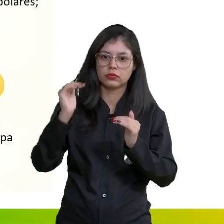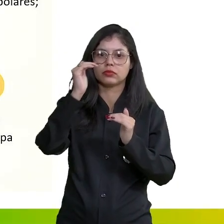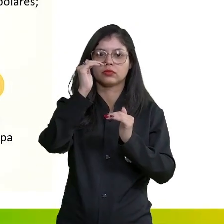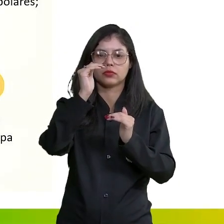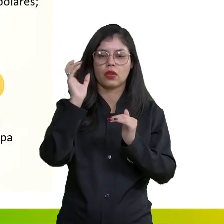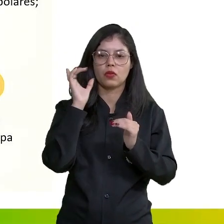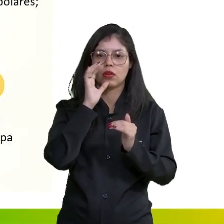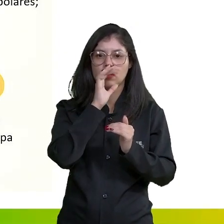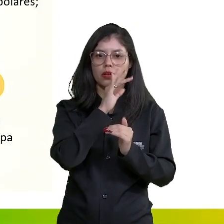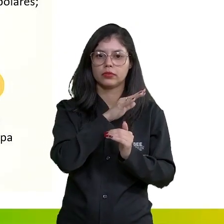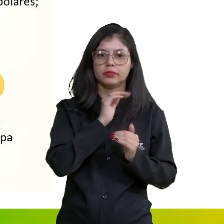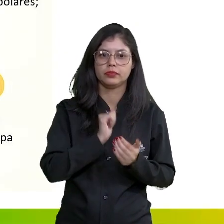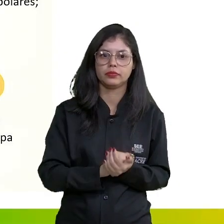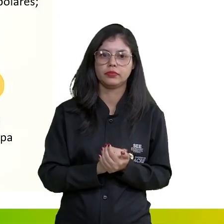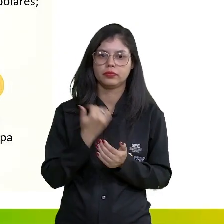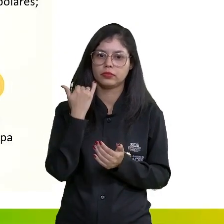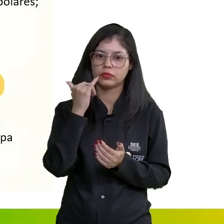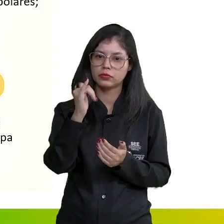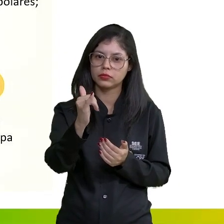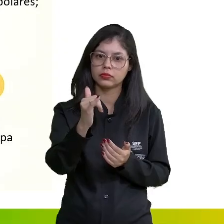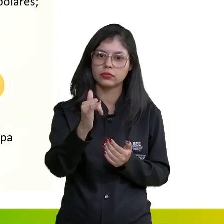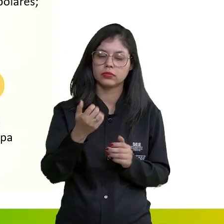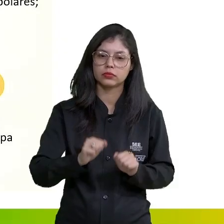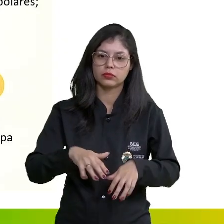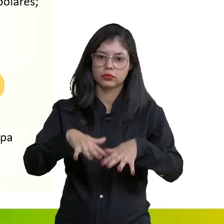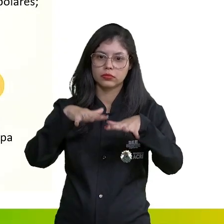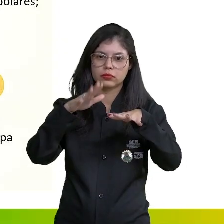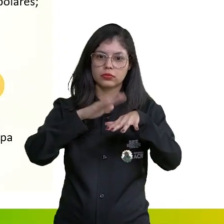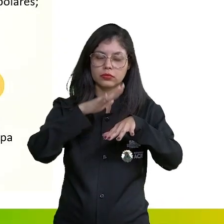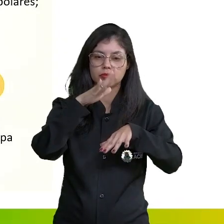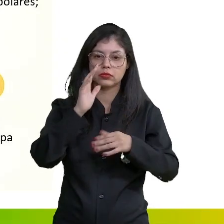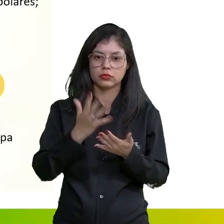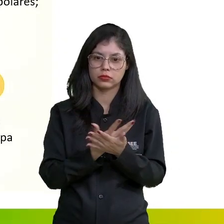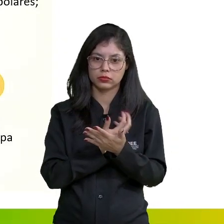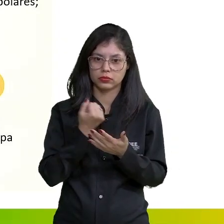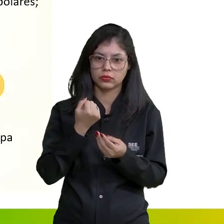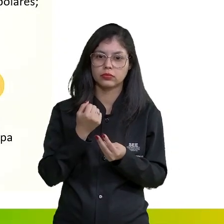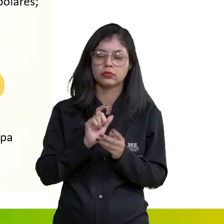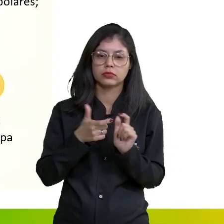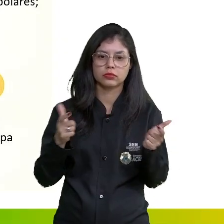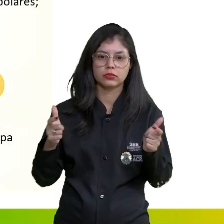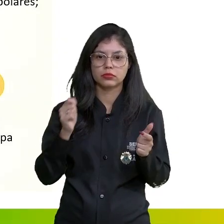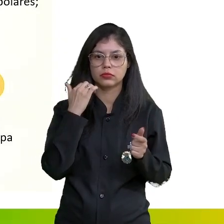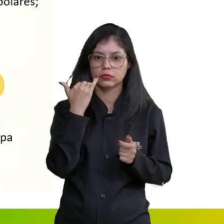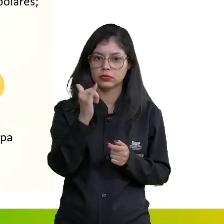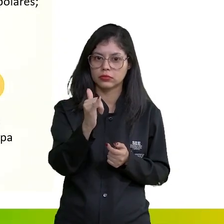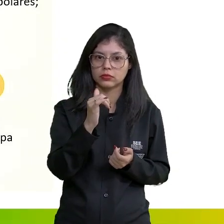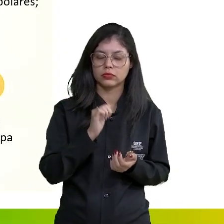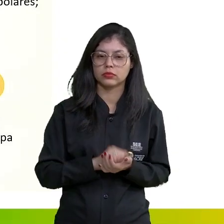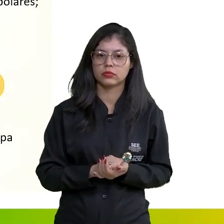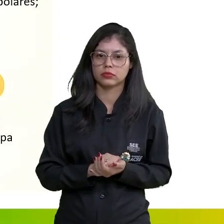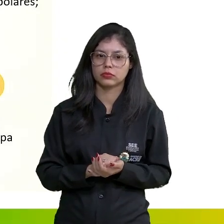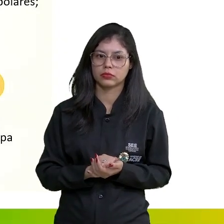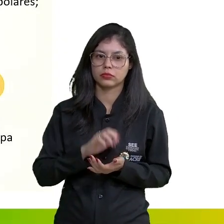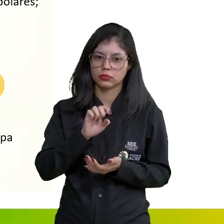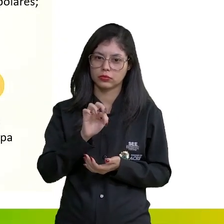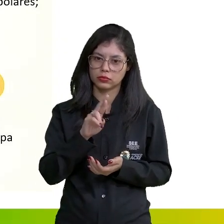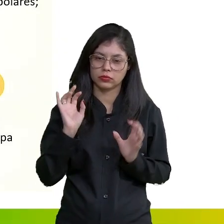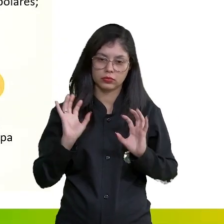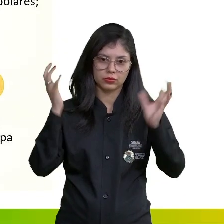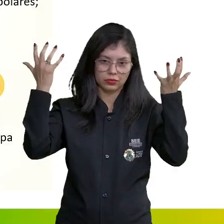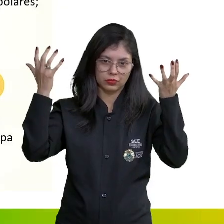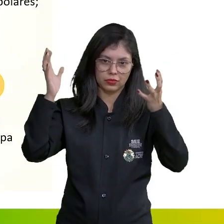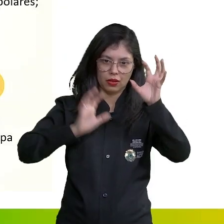calor. Energia acumulada, mais energia retida, né? Maior energia. Entropia, clima